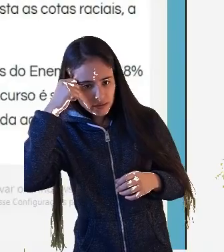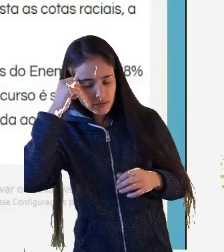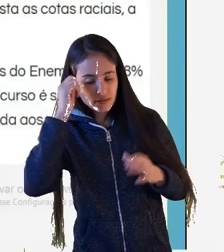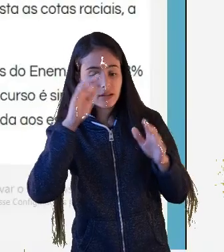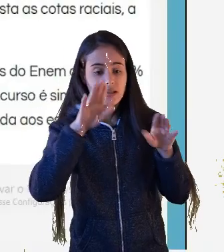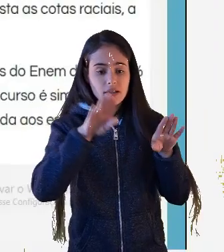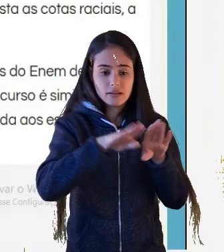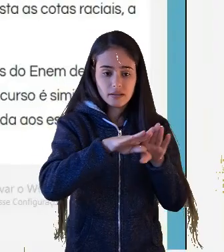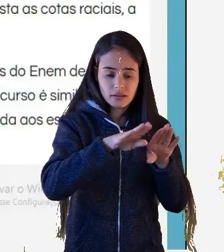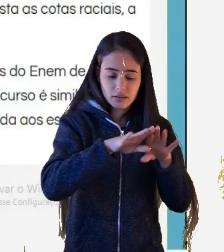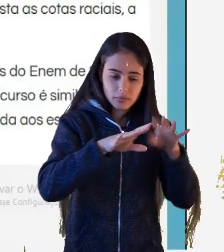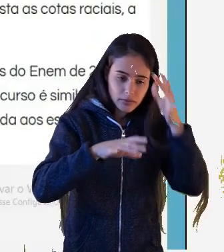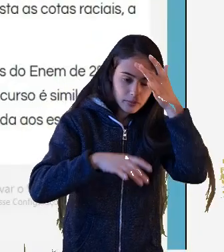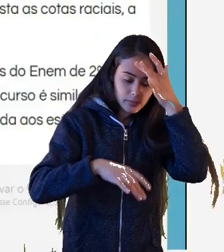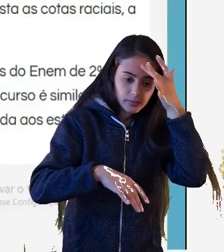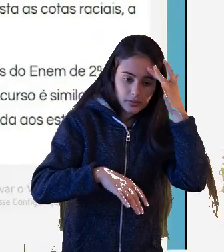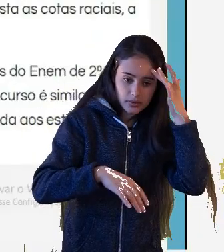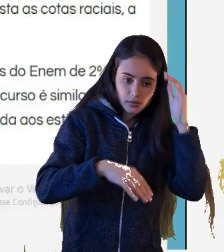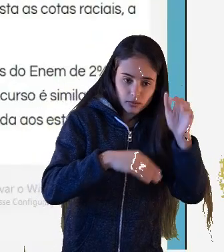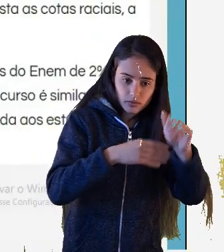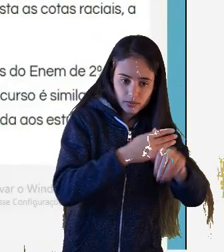de Confidentes, né, etc.